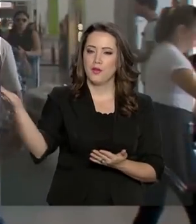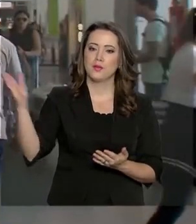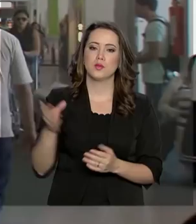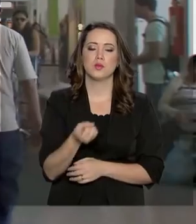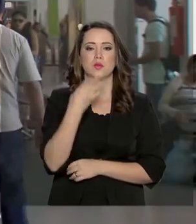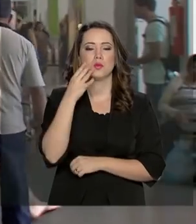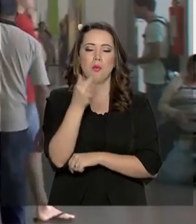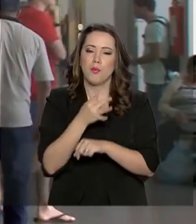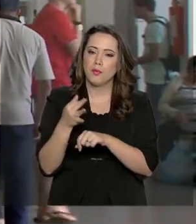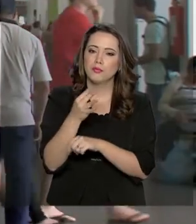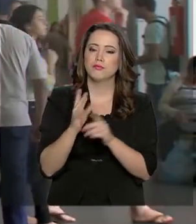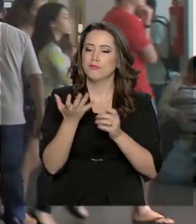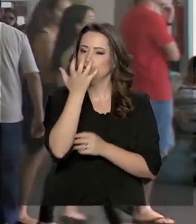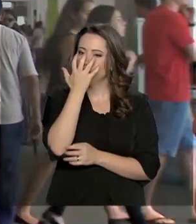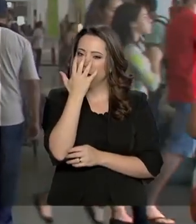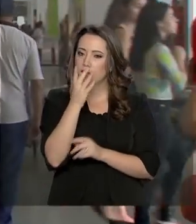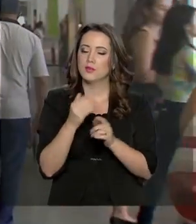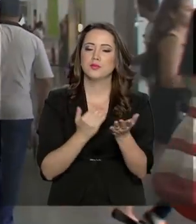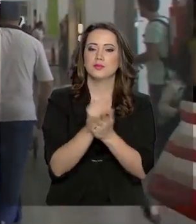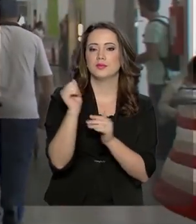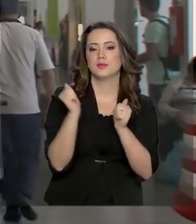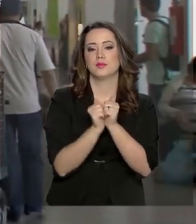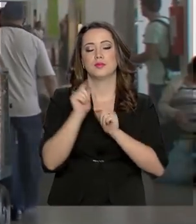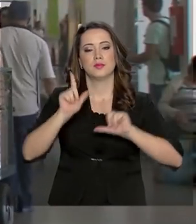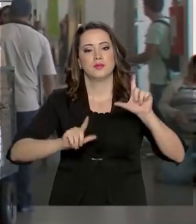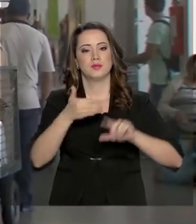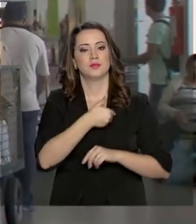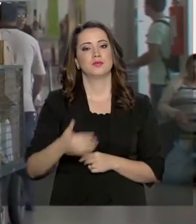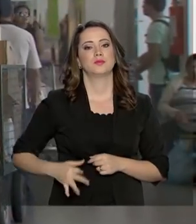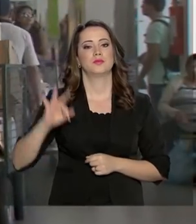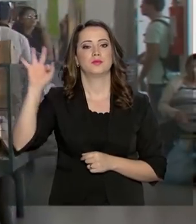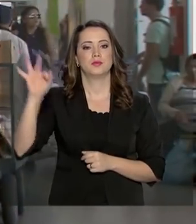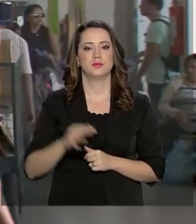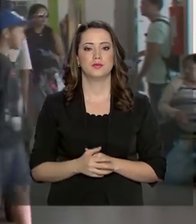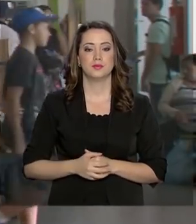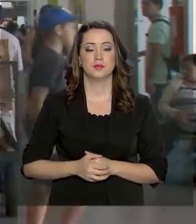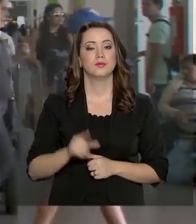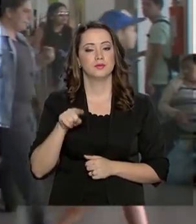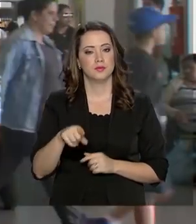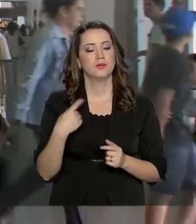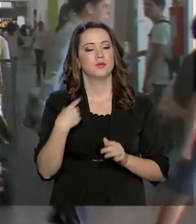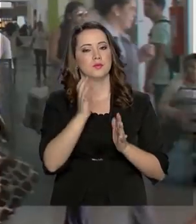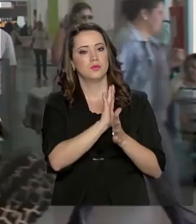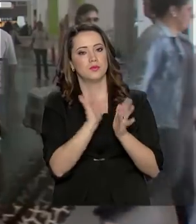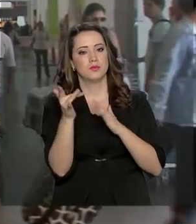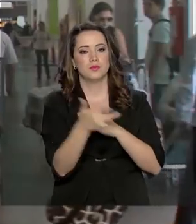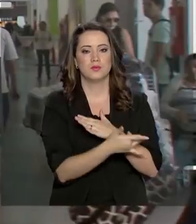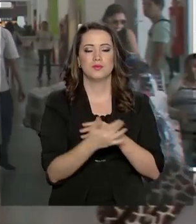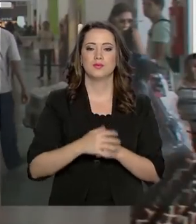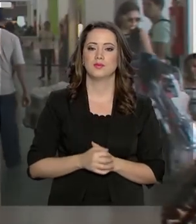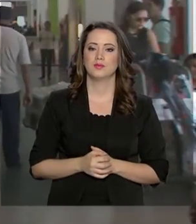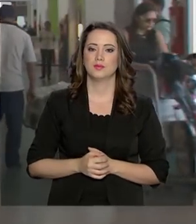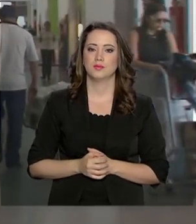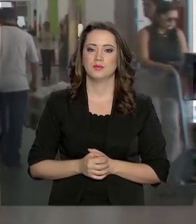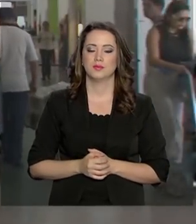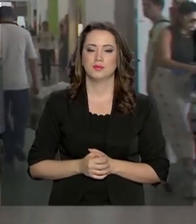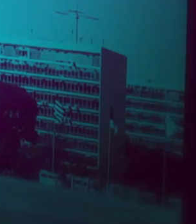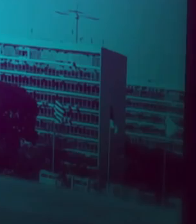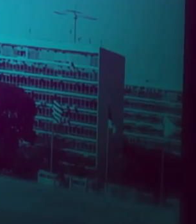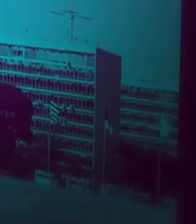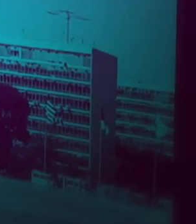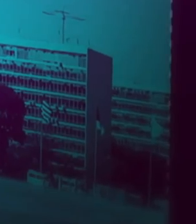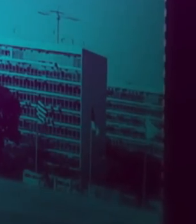um ótimo restinho de carnaval e continue com a gente na NBR, a TV do Governo Federal e nas nossas redes sociais.